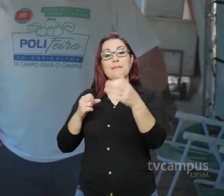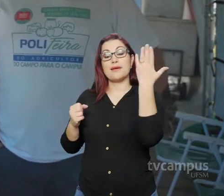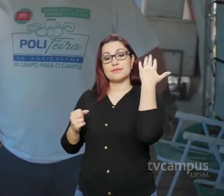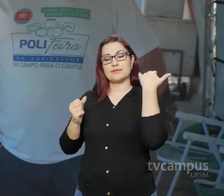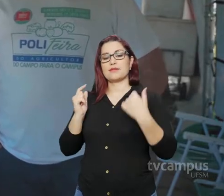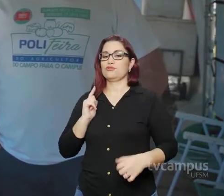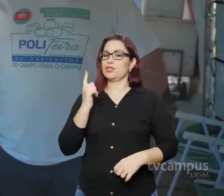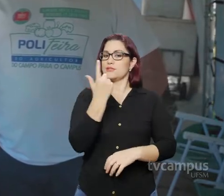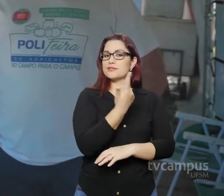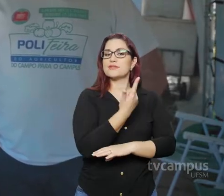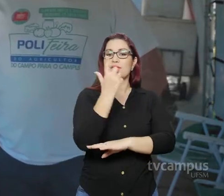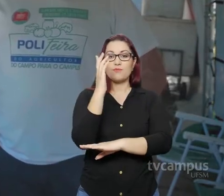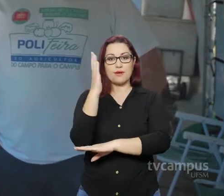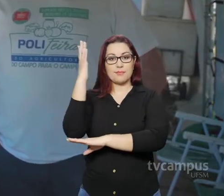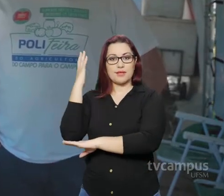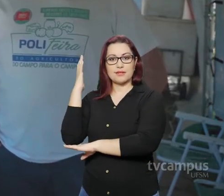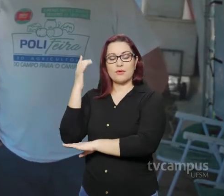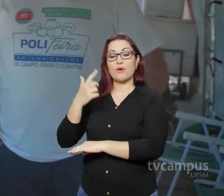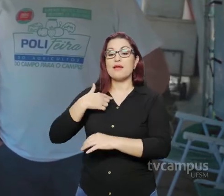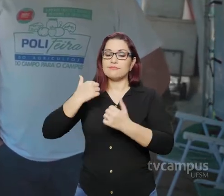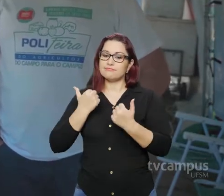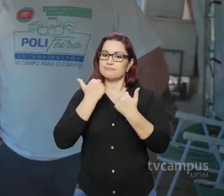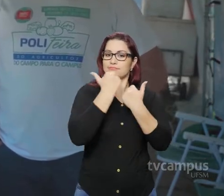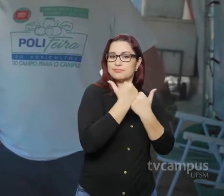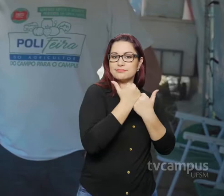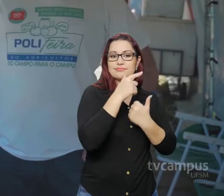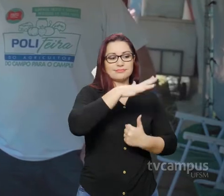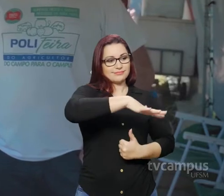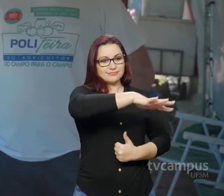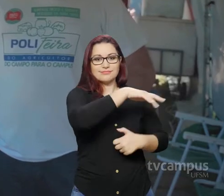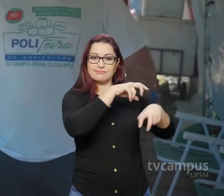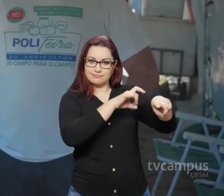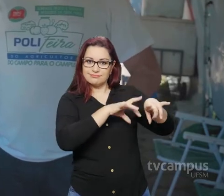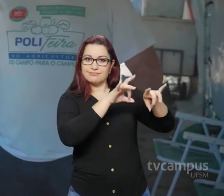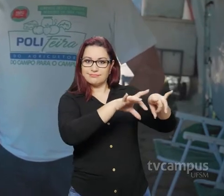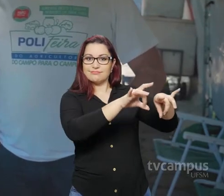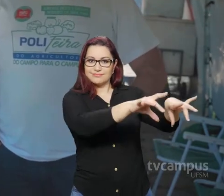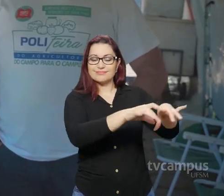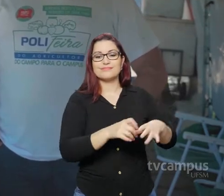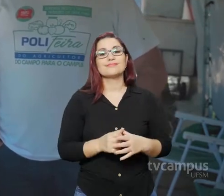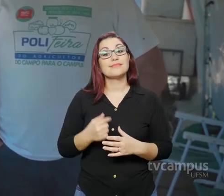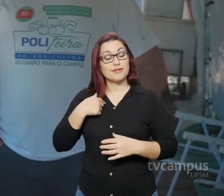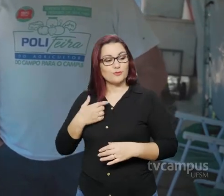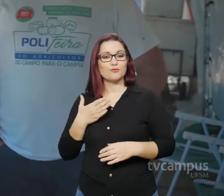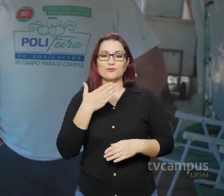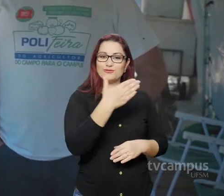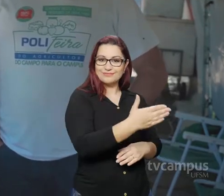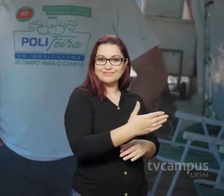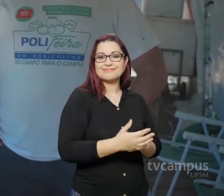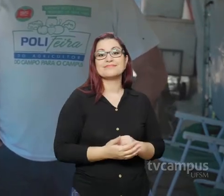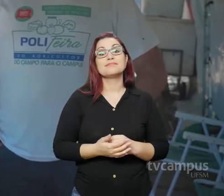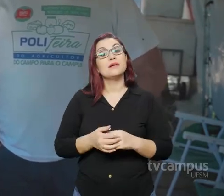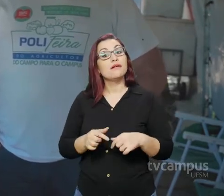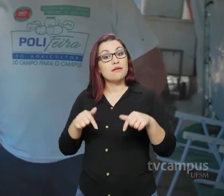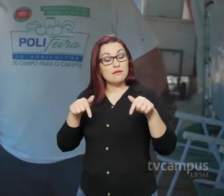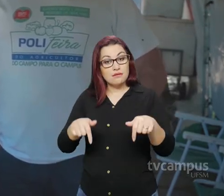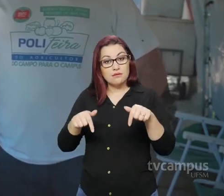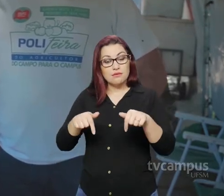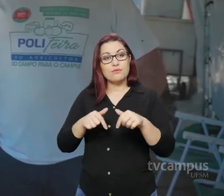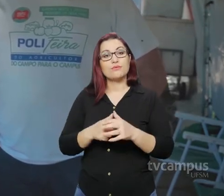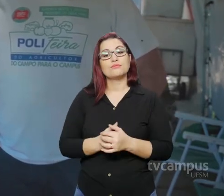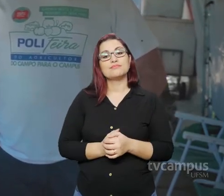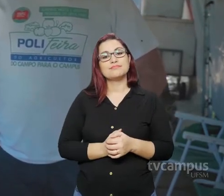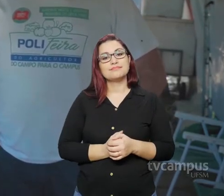com 23 agricultores da agricultura familiar que produzem um alimento e trazem